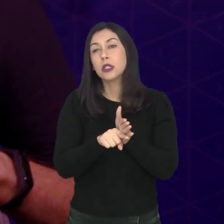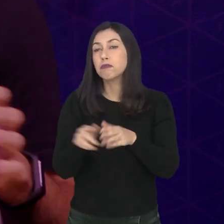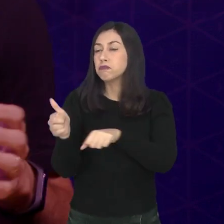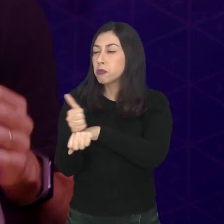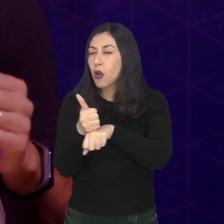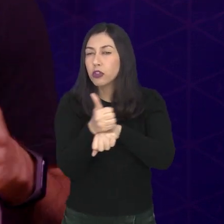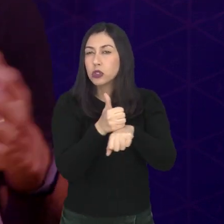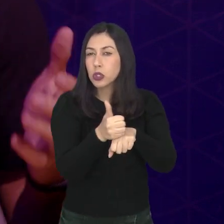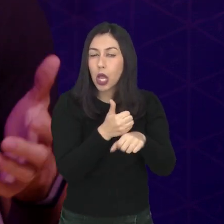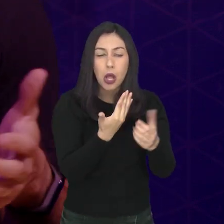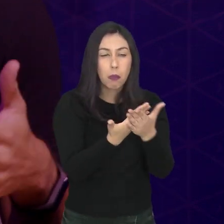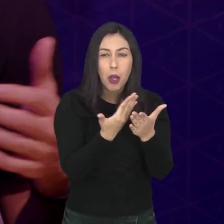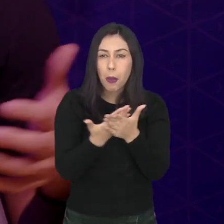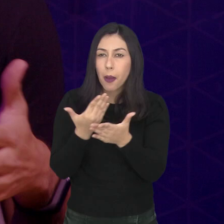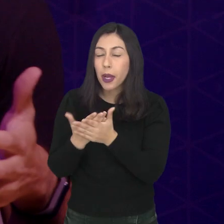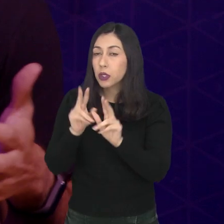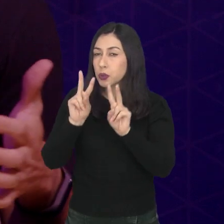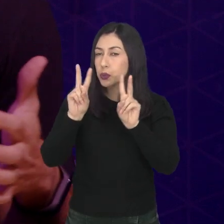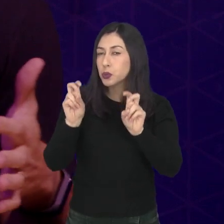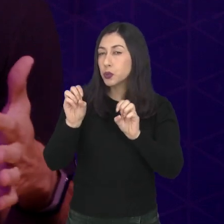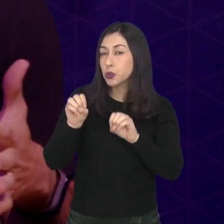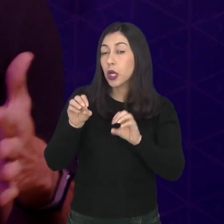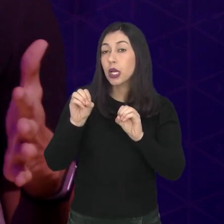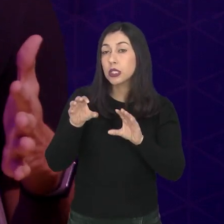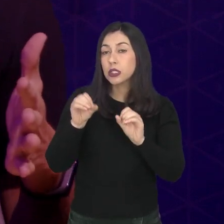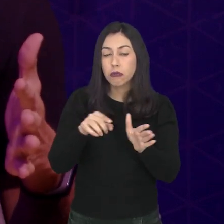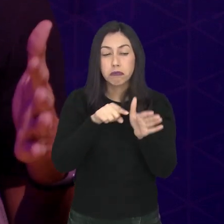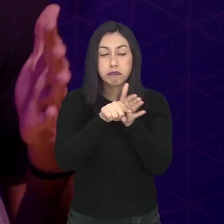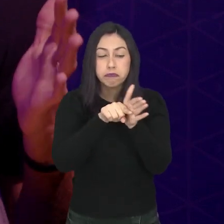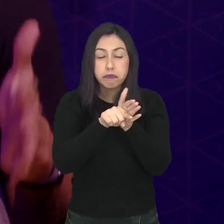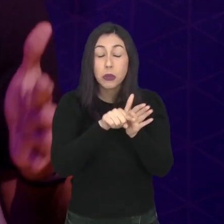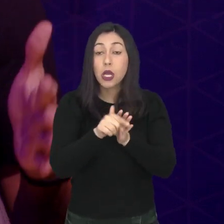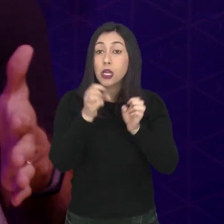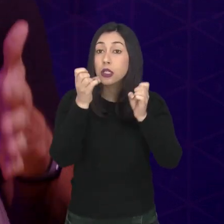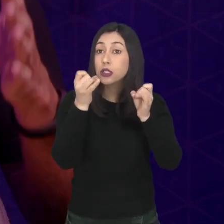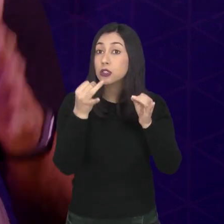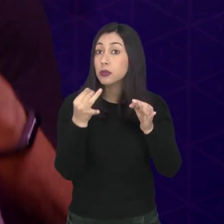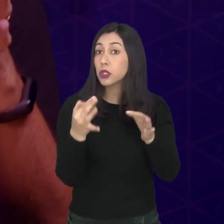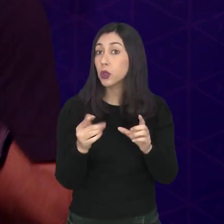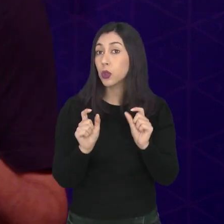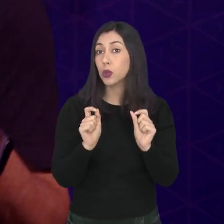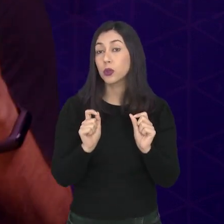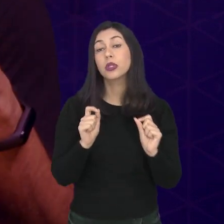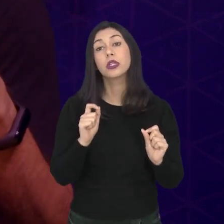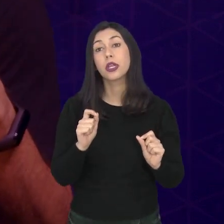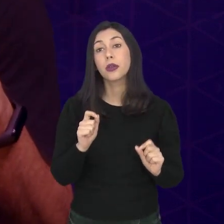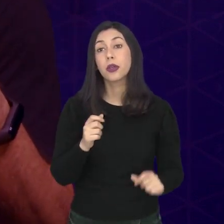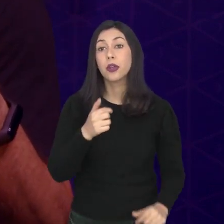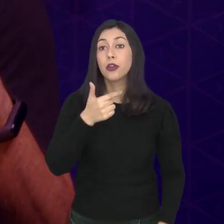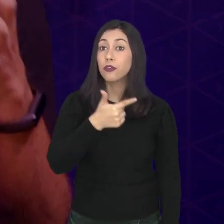vários estudiosos da área da educação, explicando 21